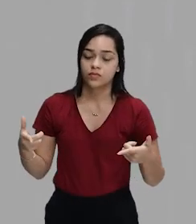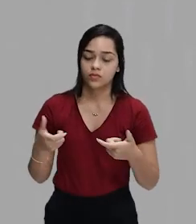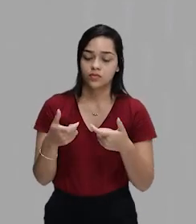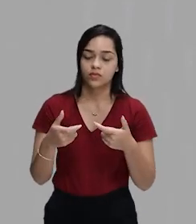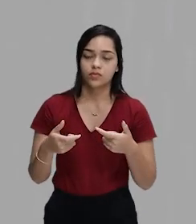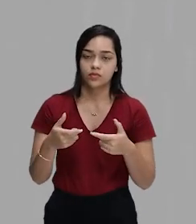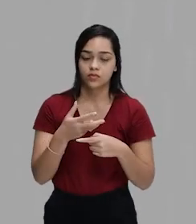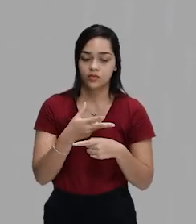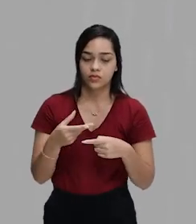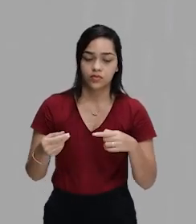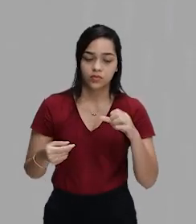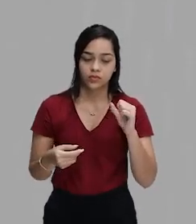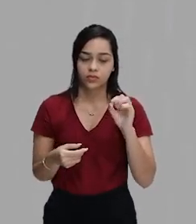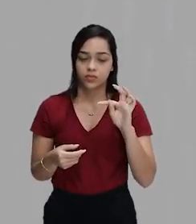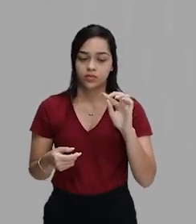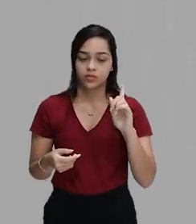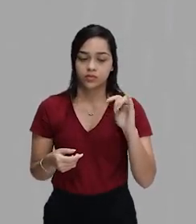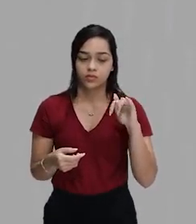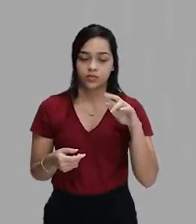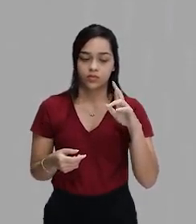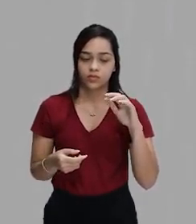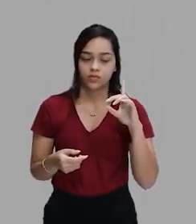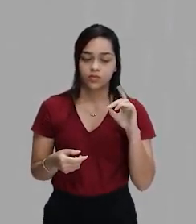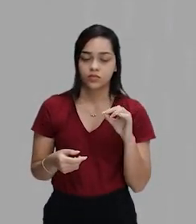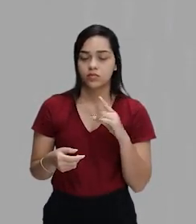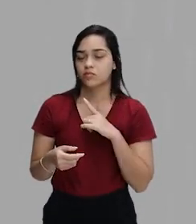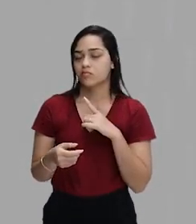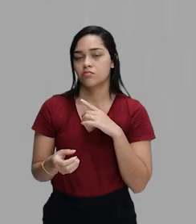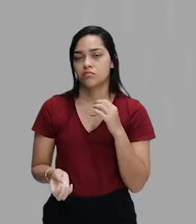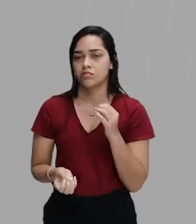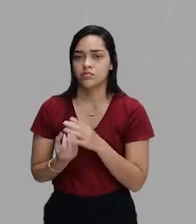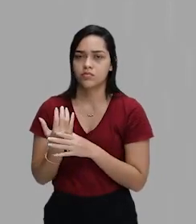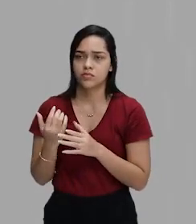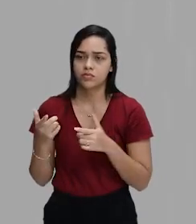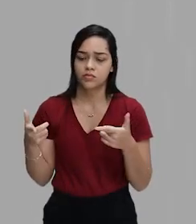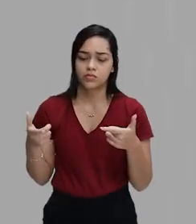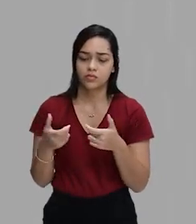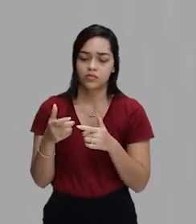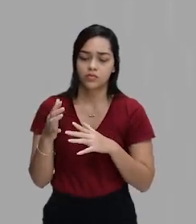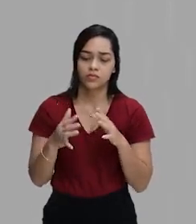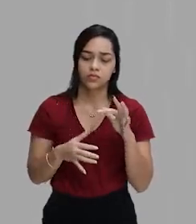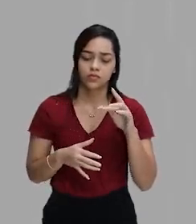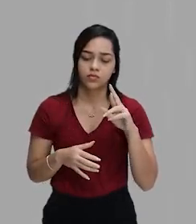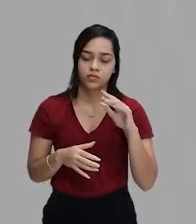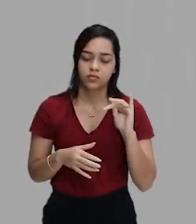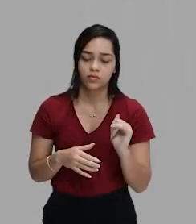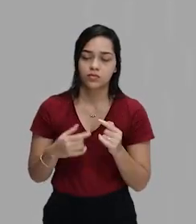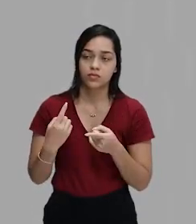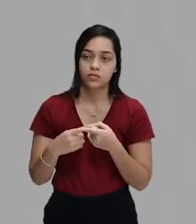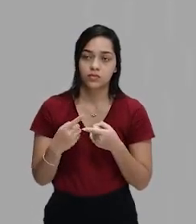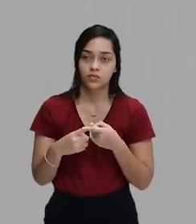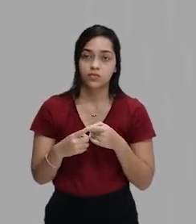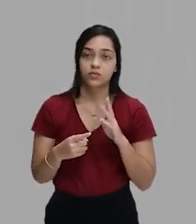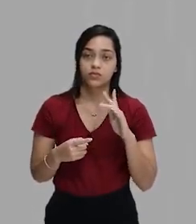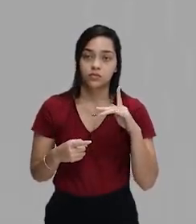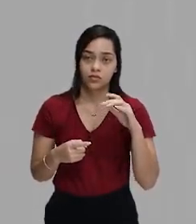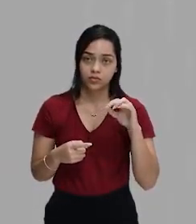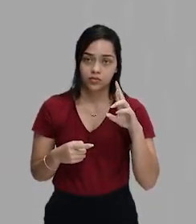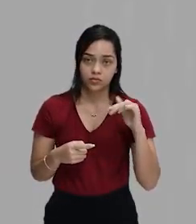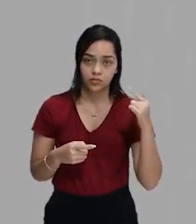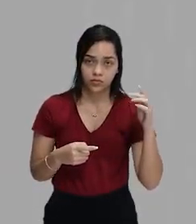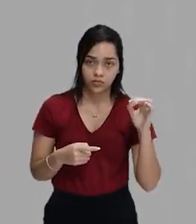Stalingrado. Ou seja, seria uma espécie de origem de uma Guerra Fria, porque a bipolarização ela